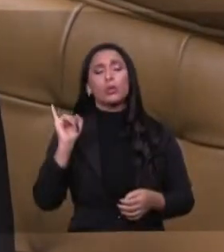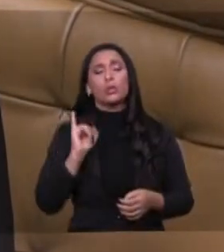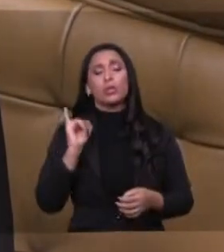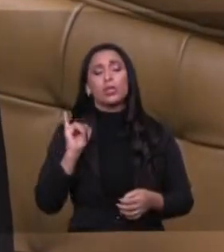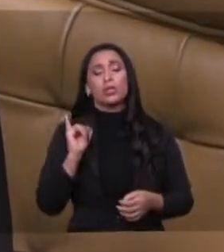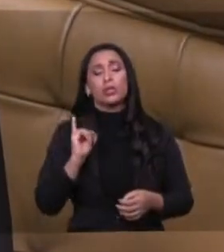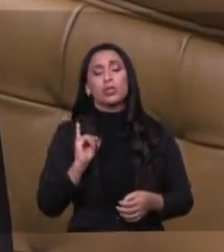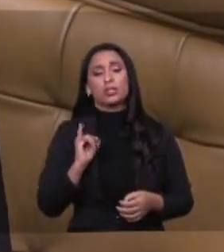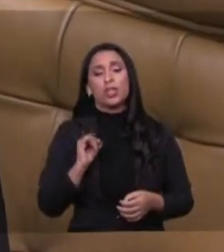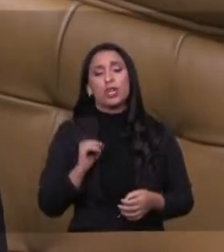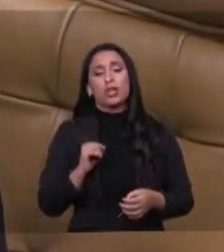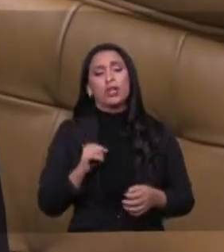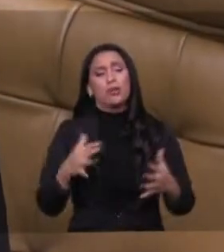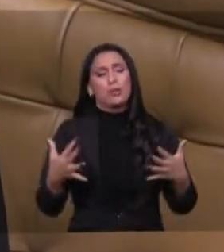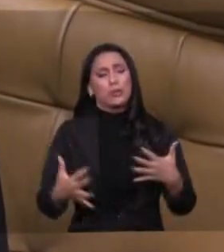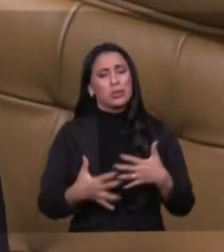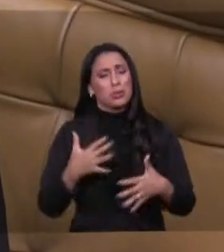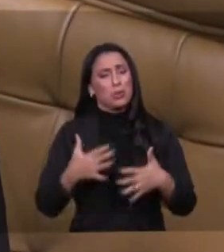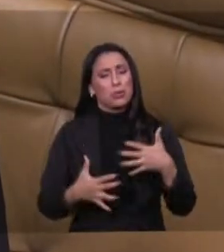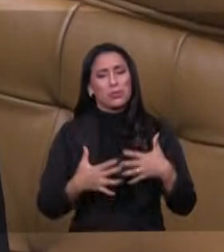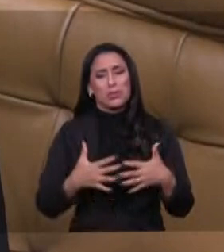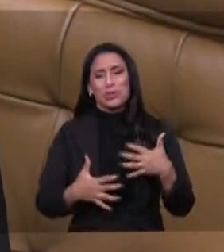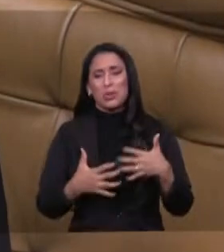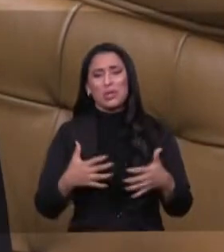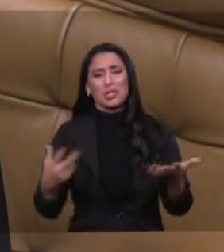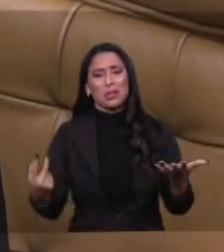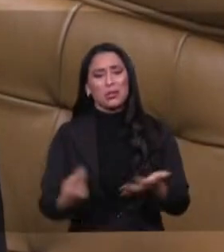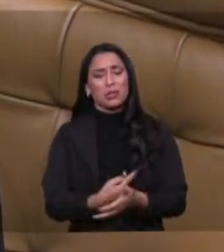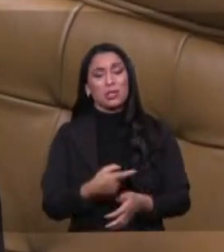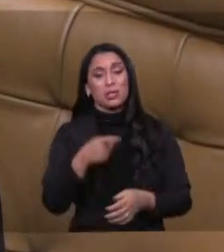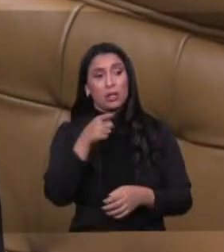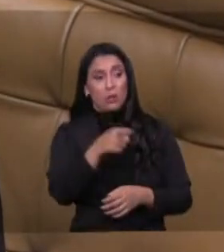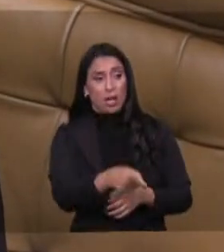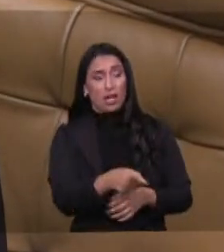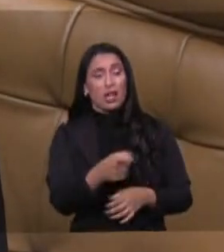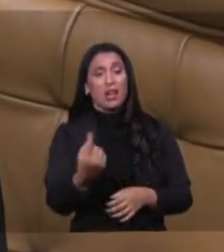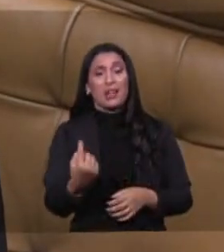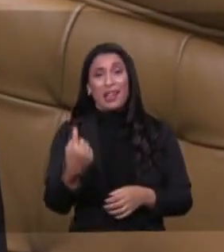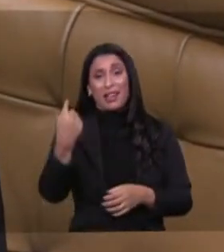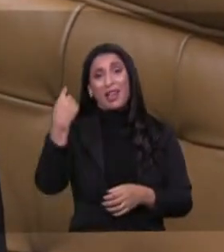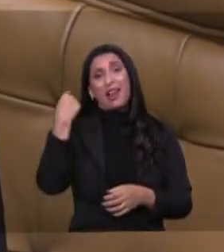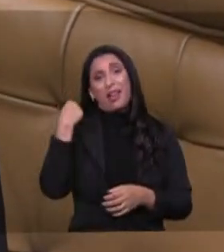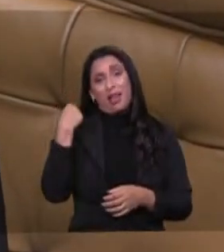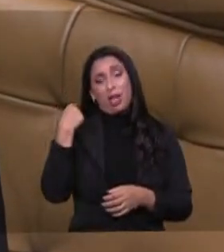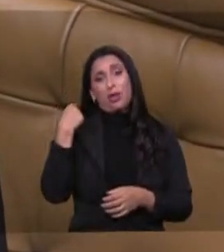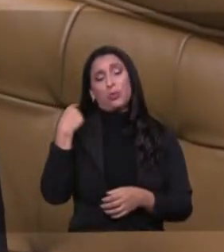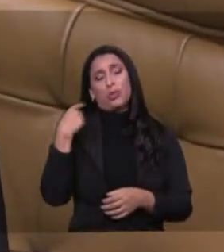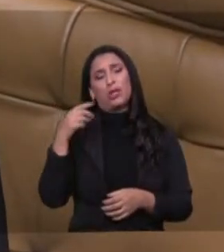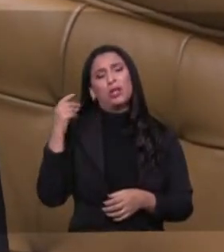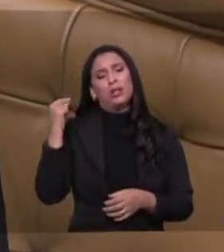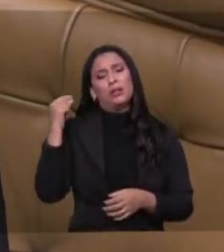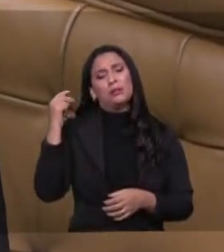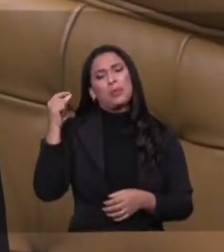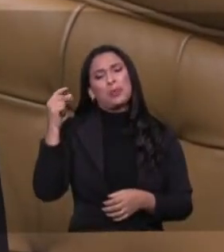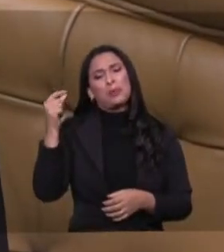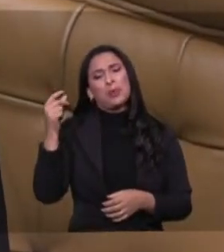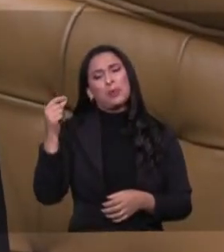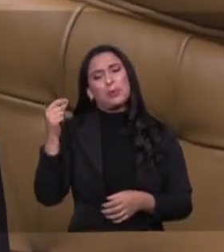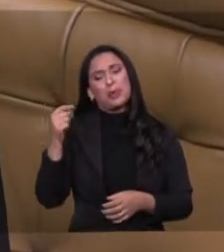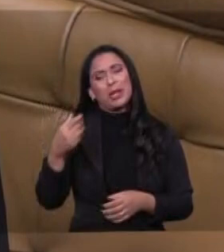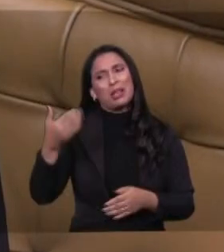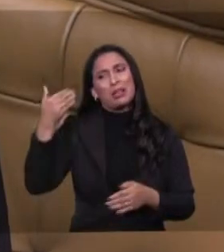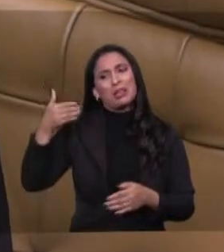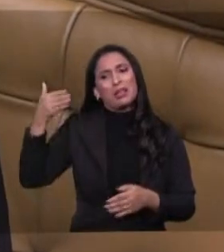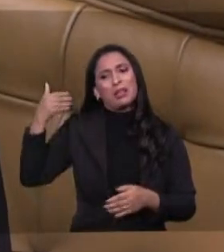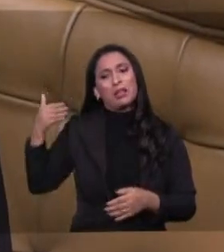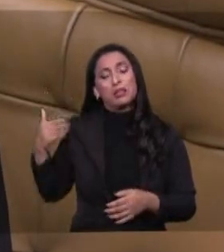retirou uma série de confusões que naquele momento havia e que, tinha vindo de tempos talvez